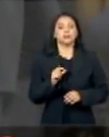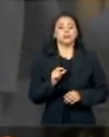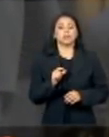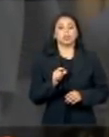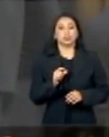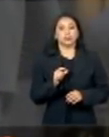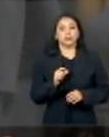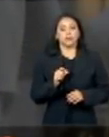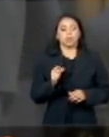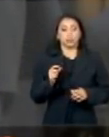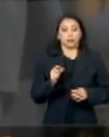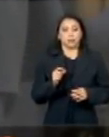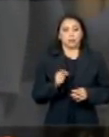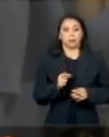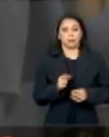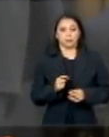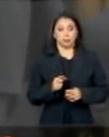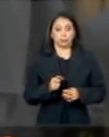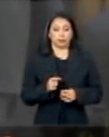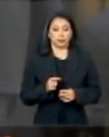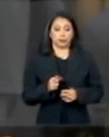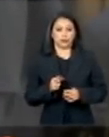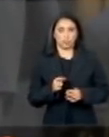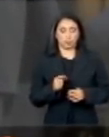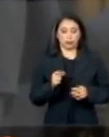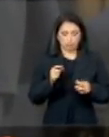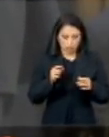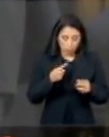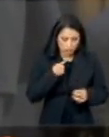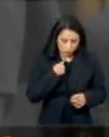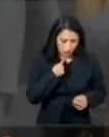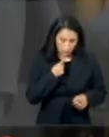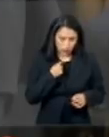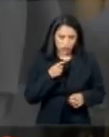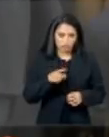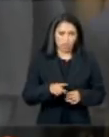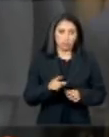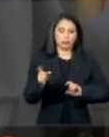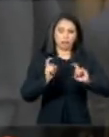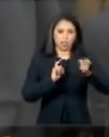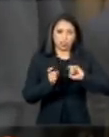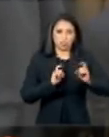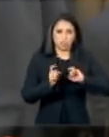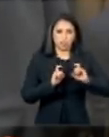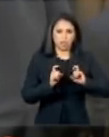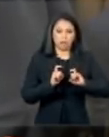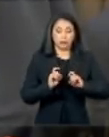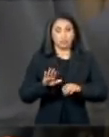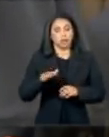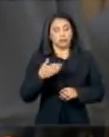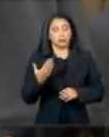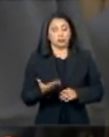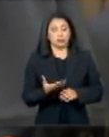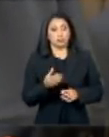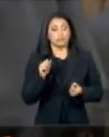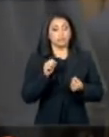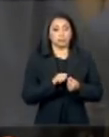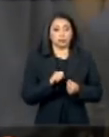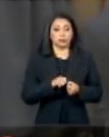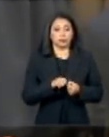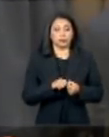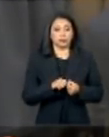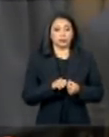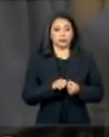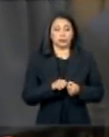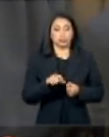forma pela conjugação de vontades de mais de um órgão administrativo enquanto que o ato composto seria a